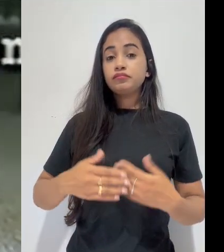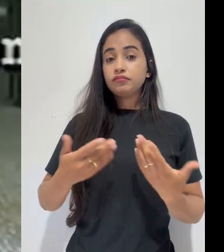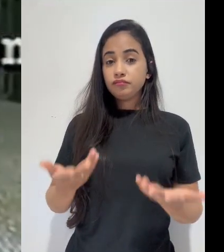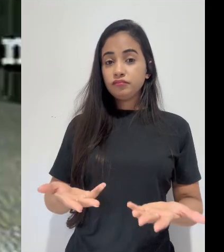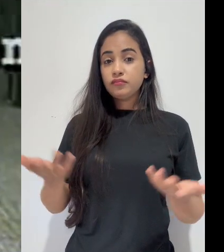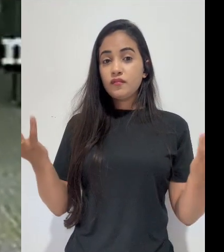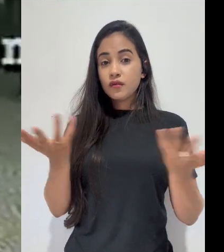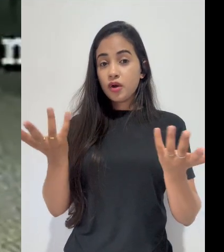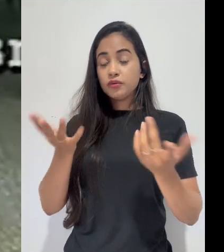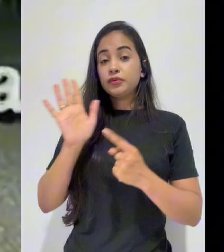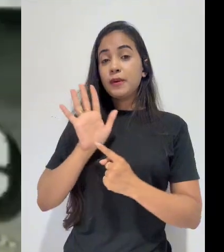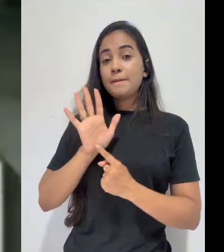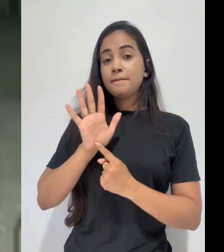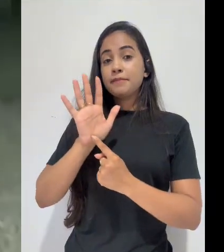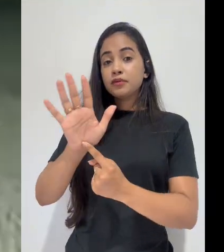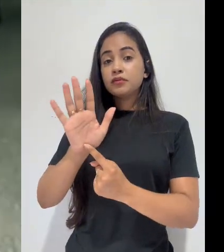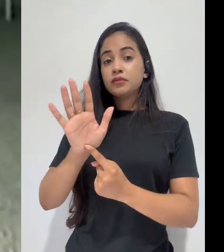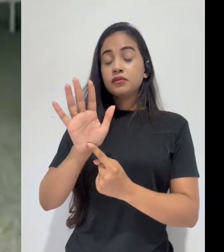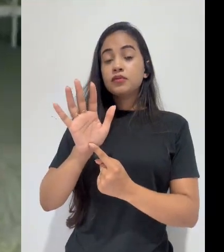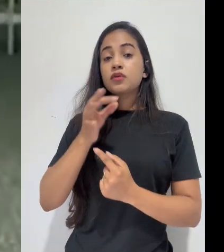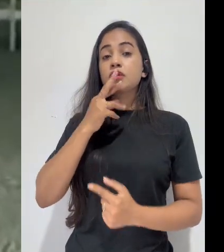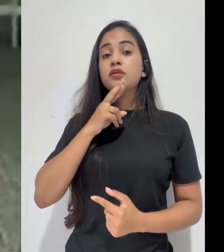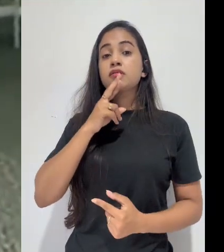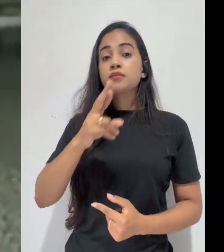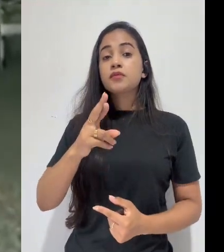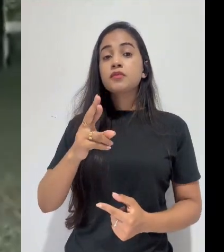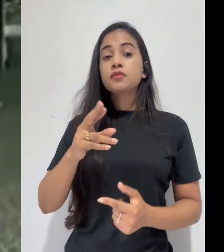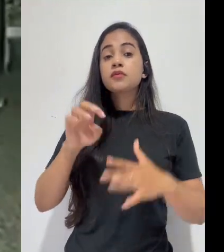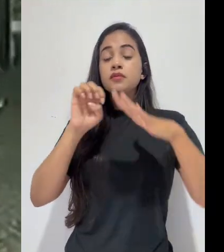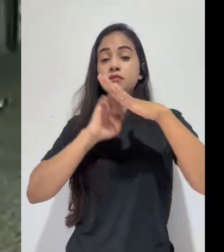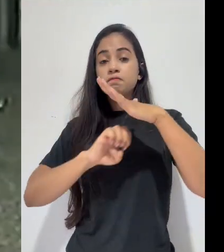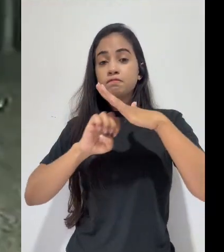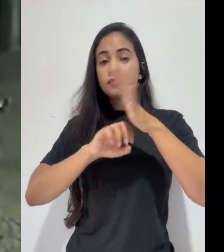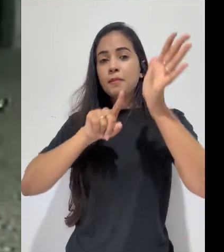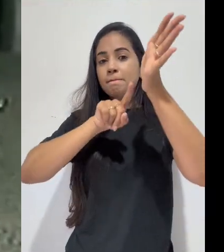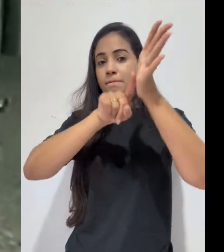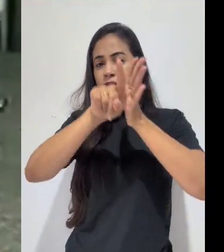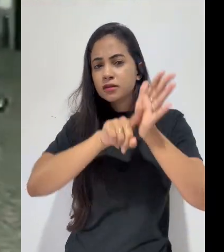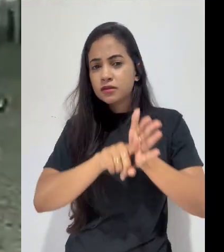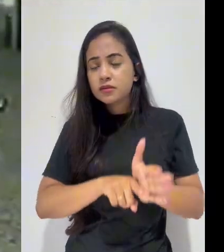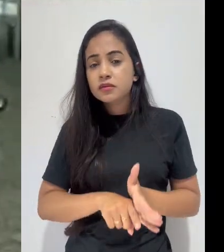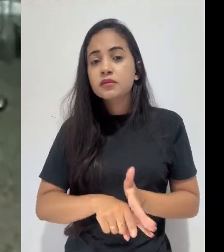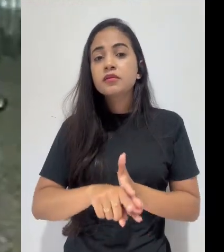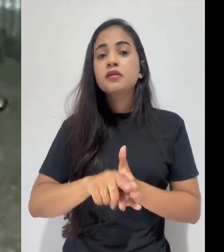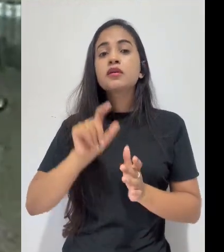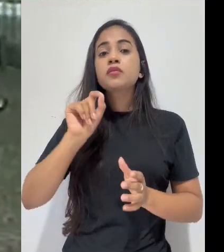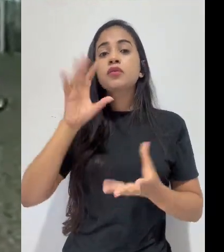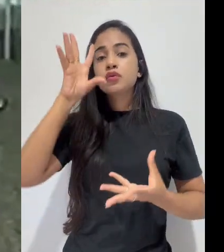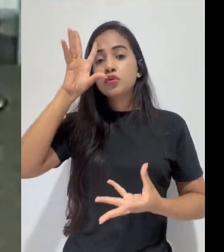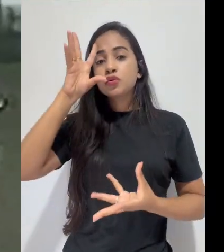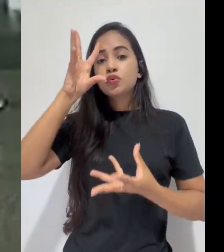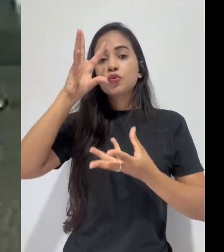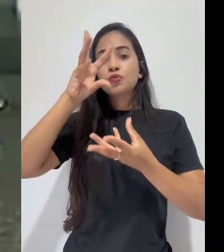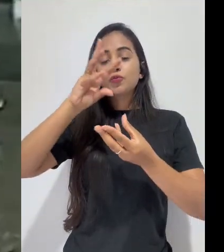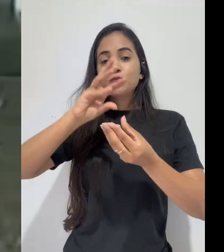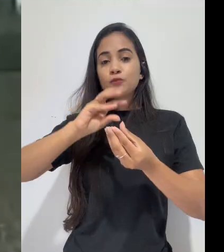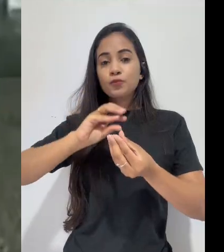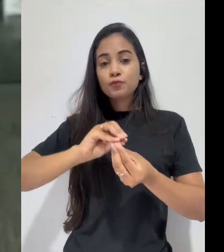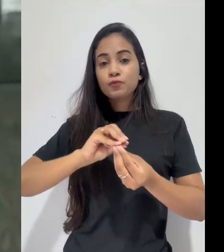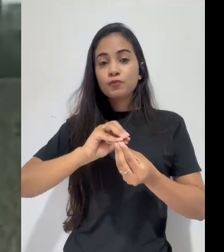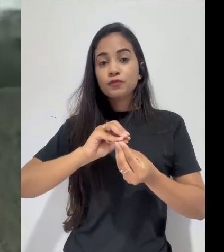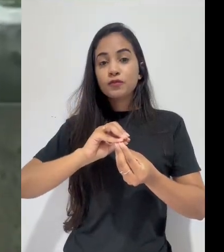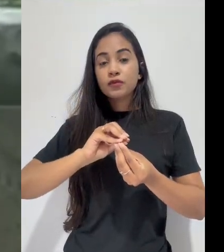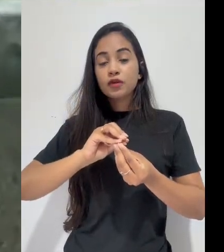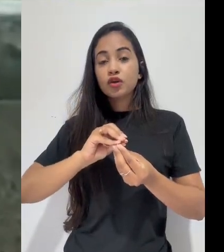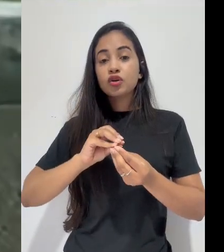Prezado senhor, apresentamos-lhe a posição final da empresa. Visando apurar a realidade das denúncias, constituímos comissão